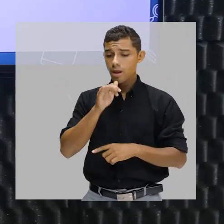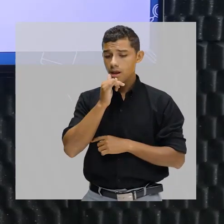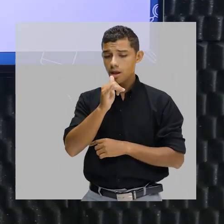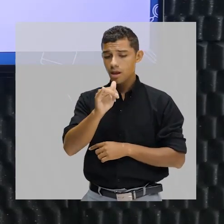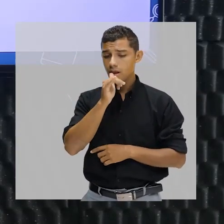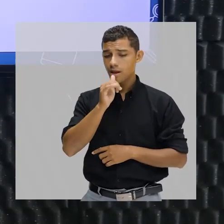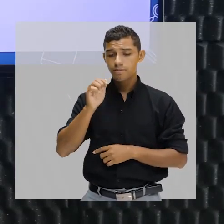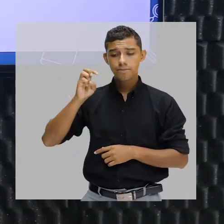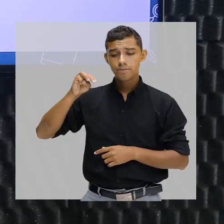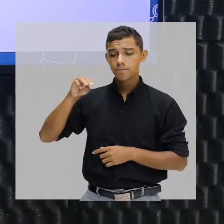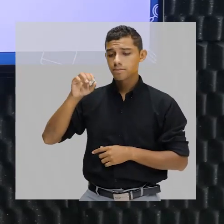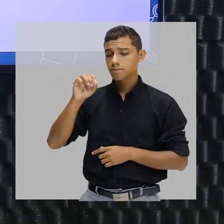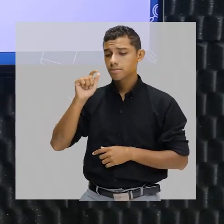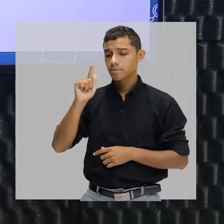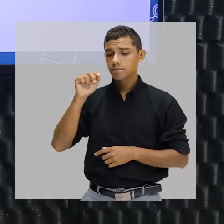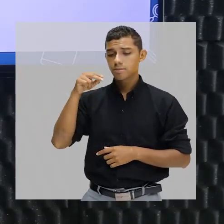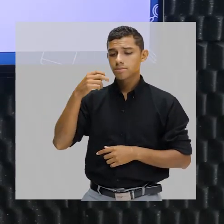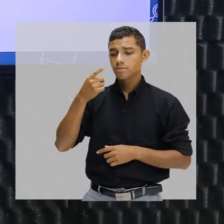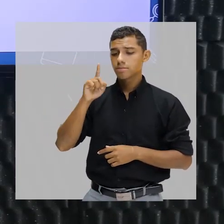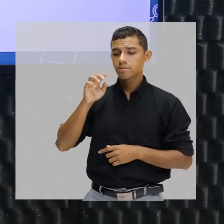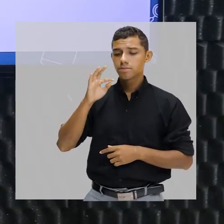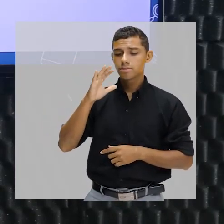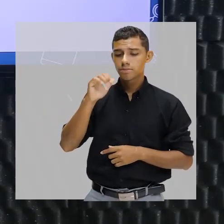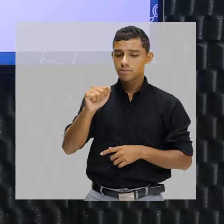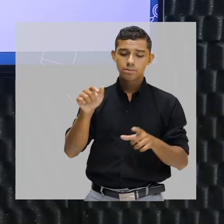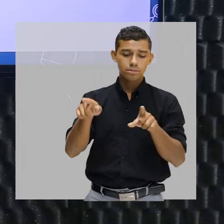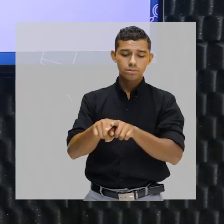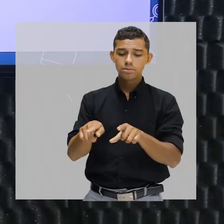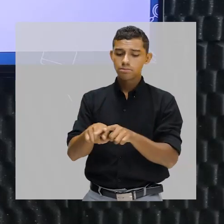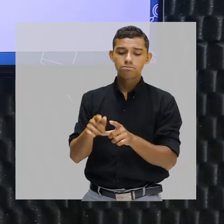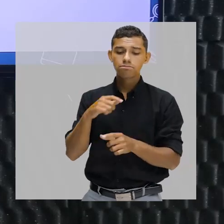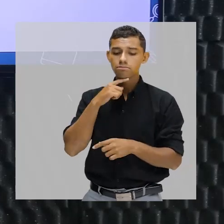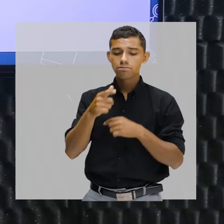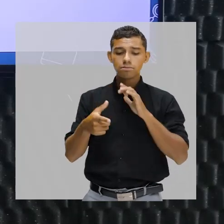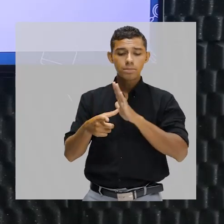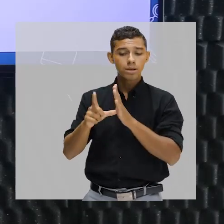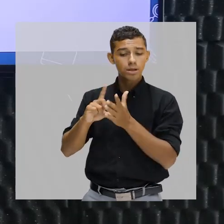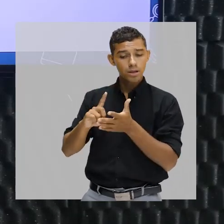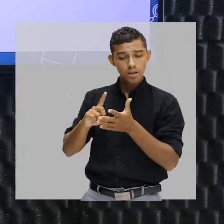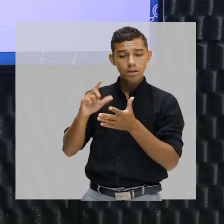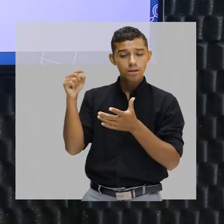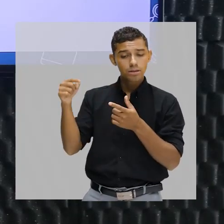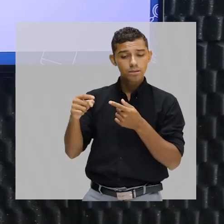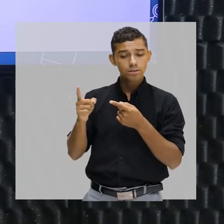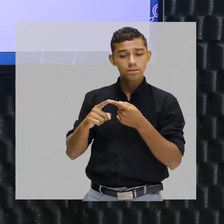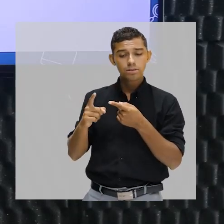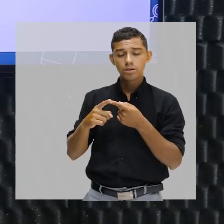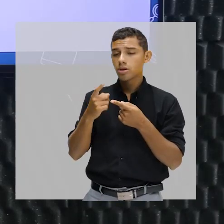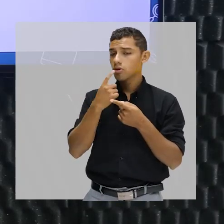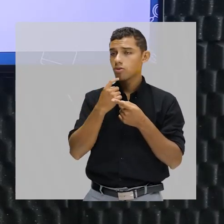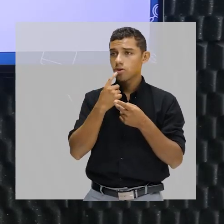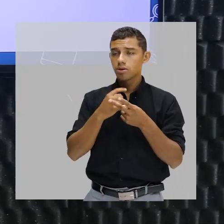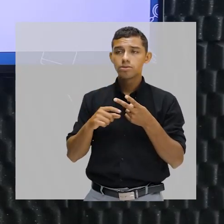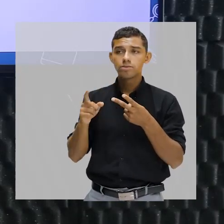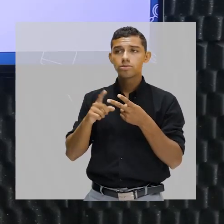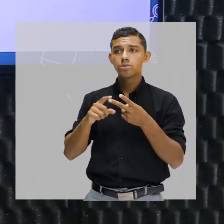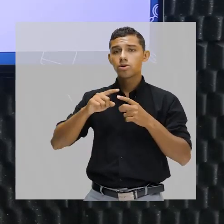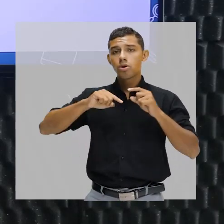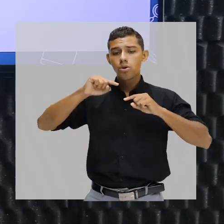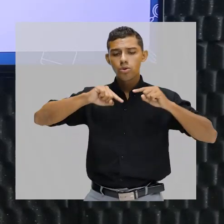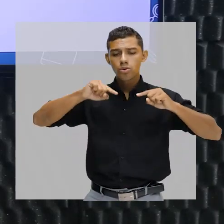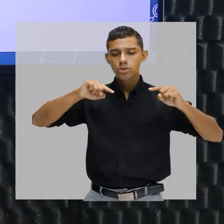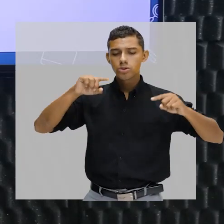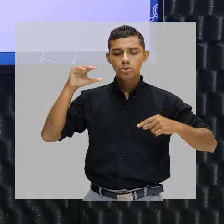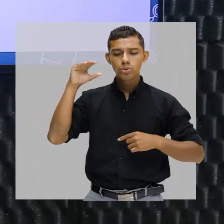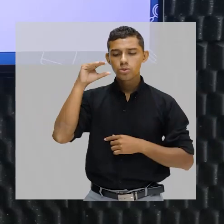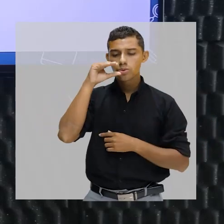o infravermelho ele é uma categoria de onda eletromagnética que está antes do vermelho. Um exemplo de infravermelho são as ondas de